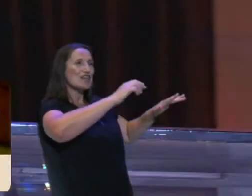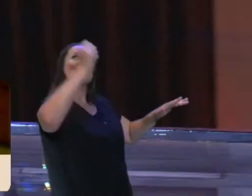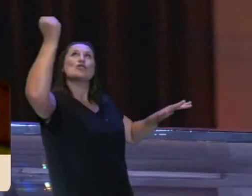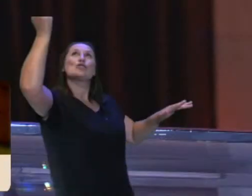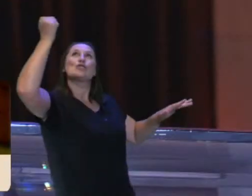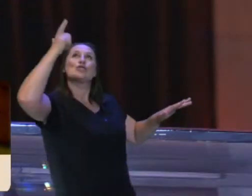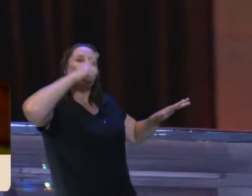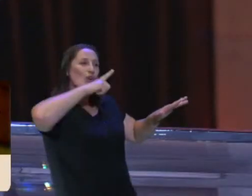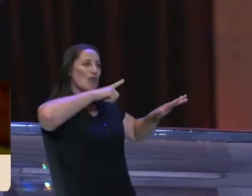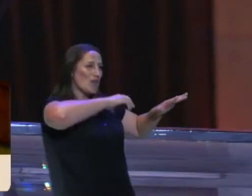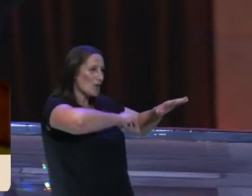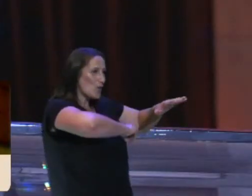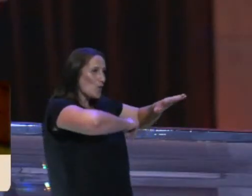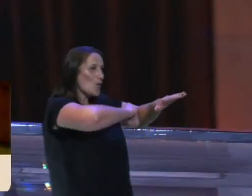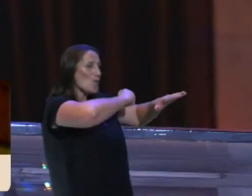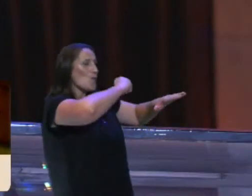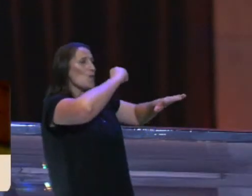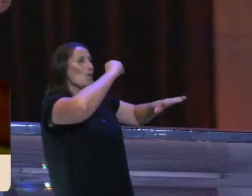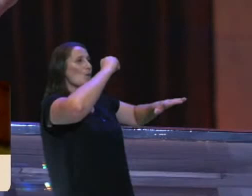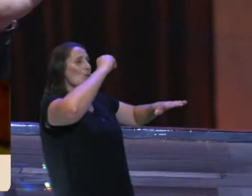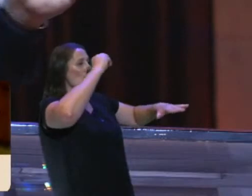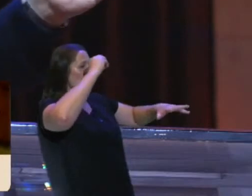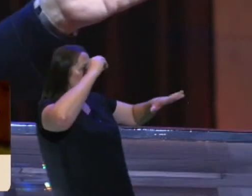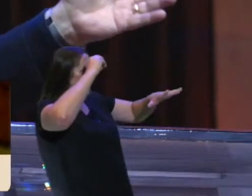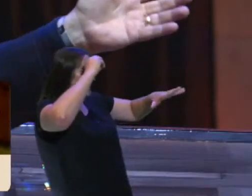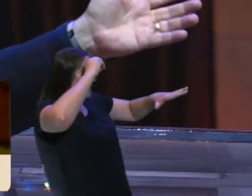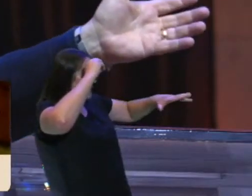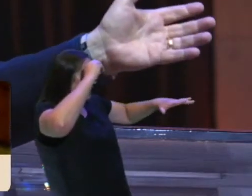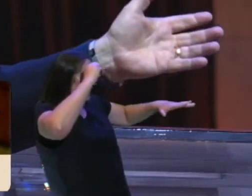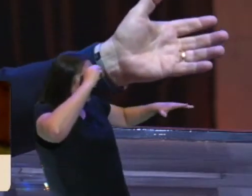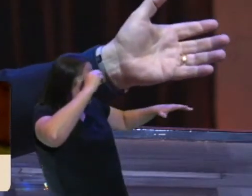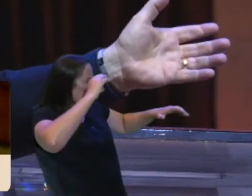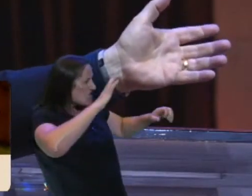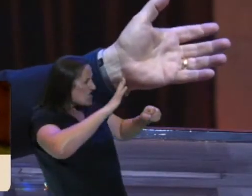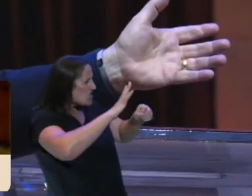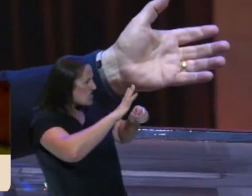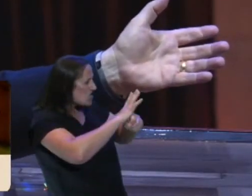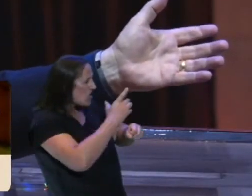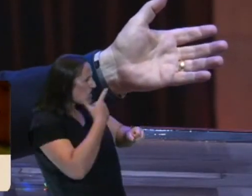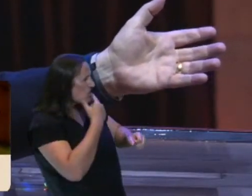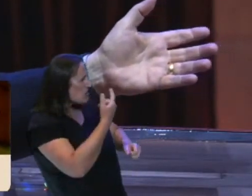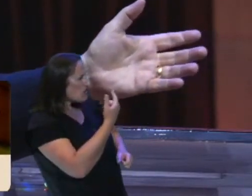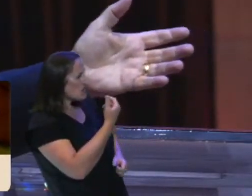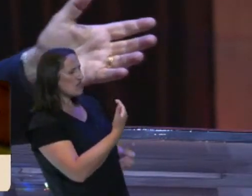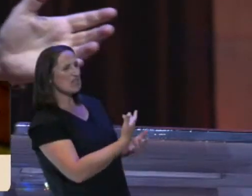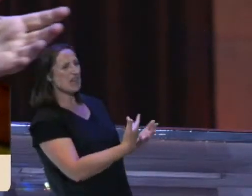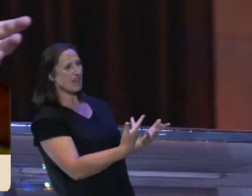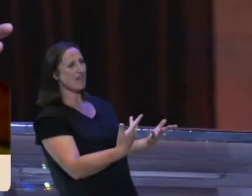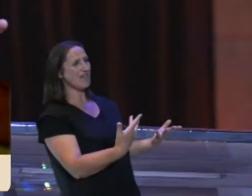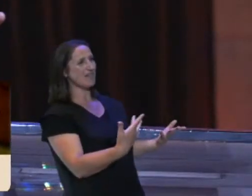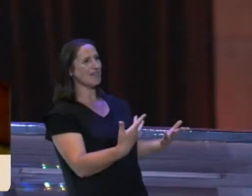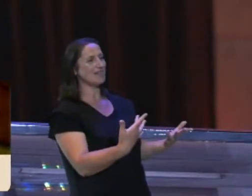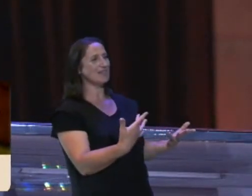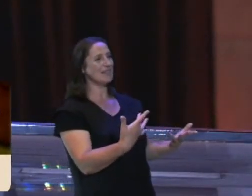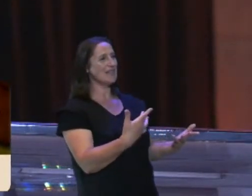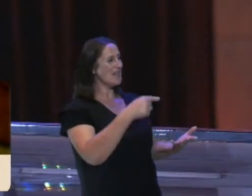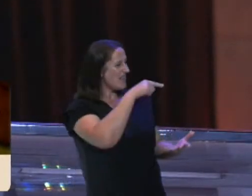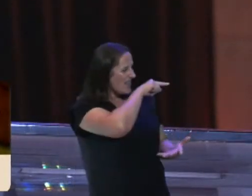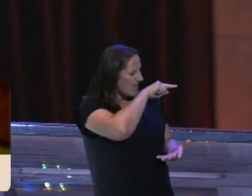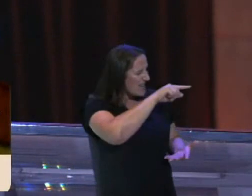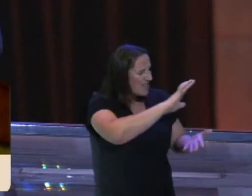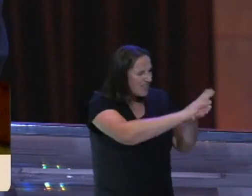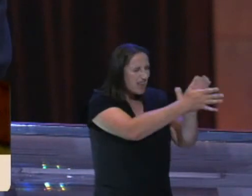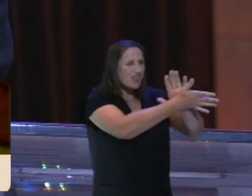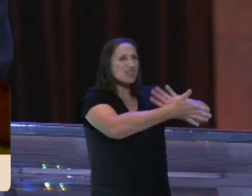nascendo, e eles dizem: o campo está cheio de sangue. eles derrotaram os